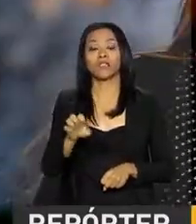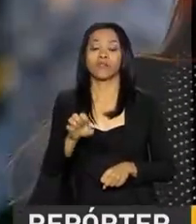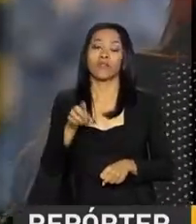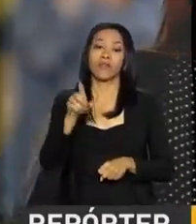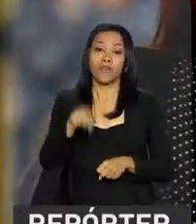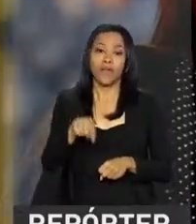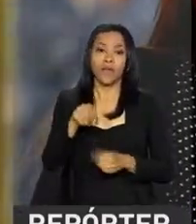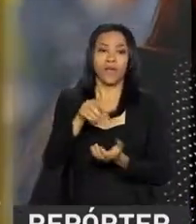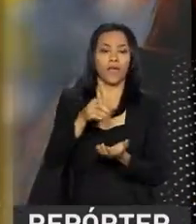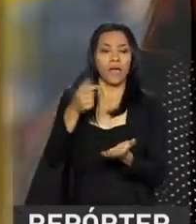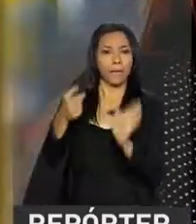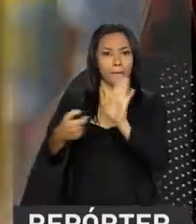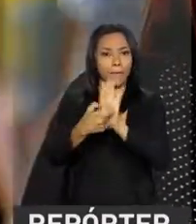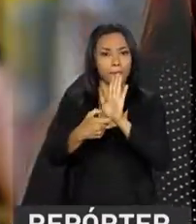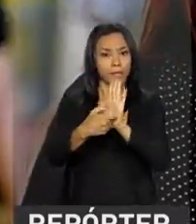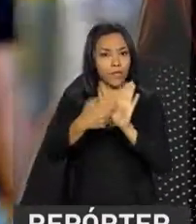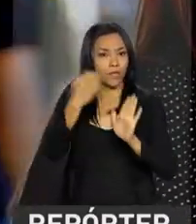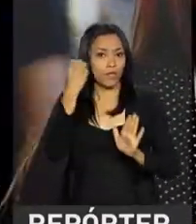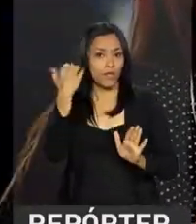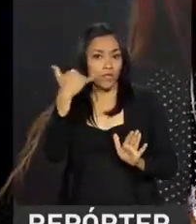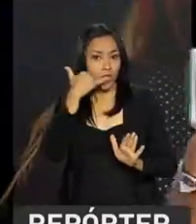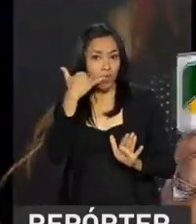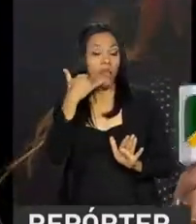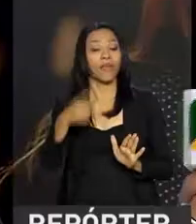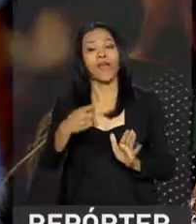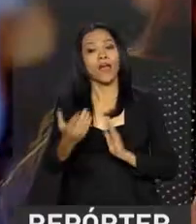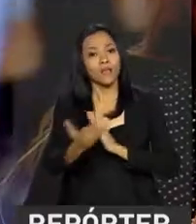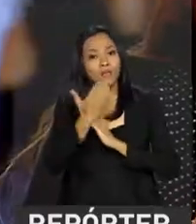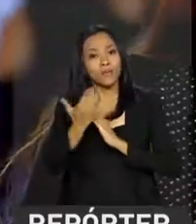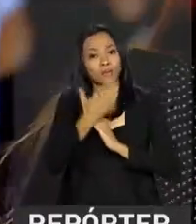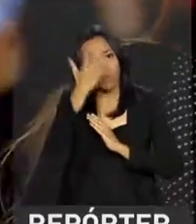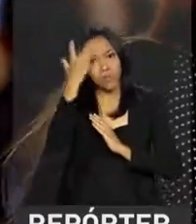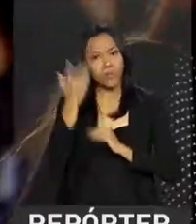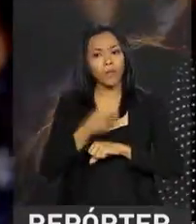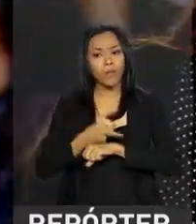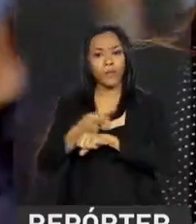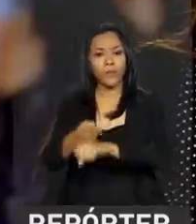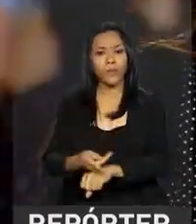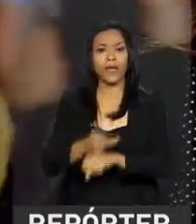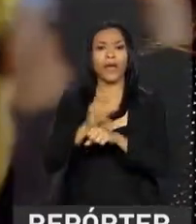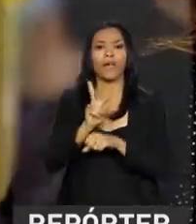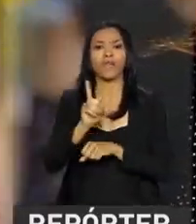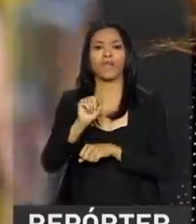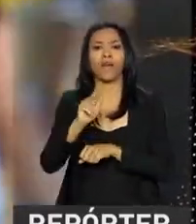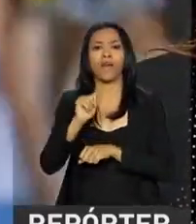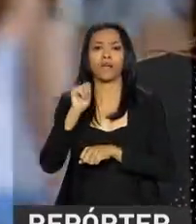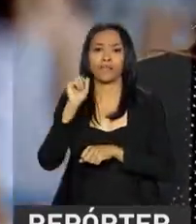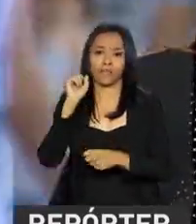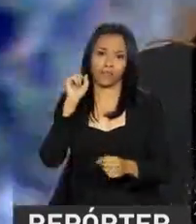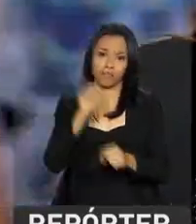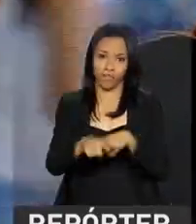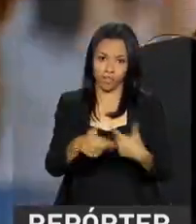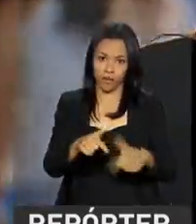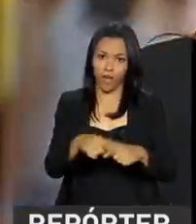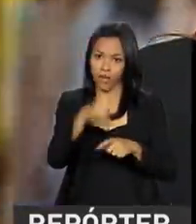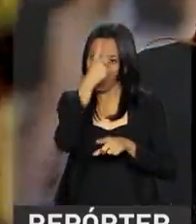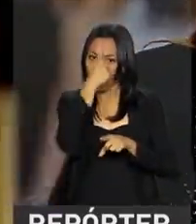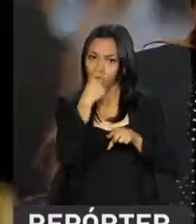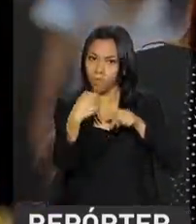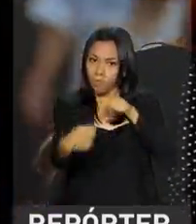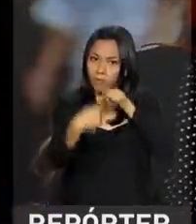de celular que ajuda o trabalhador encontrar de forma prática e fácil vagas adequadas ao seu perfil e ao